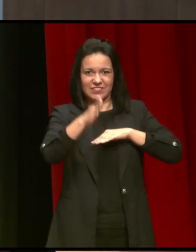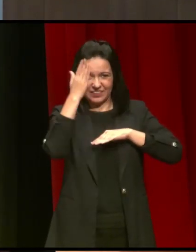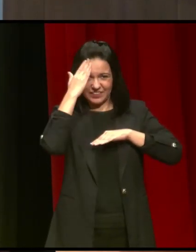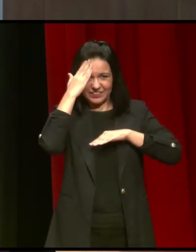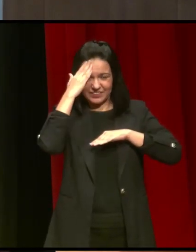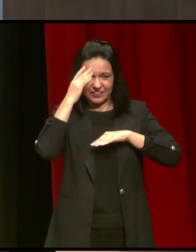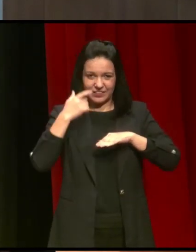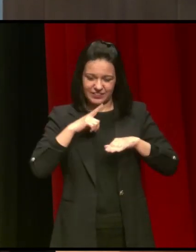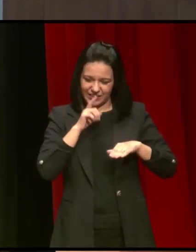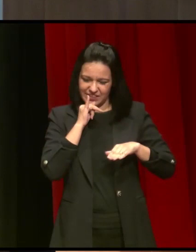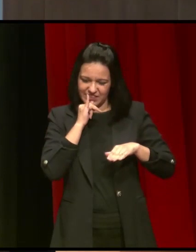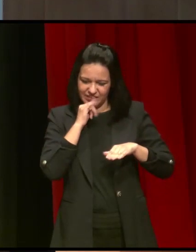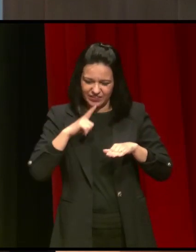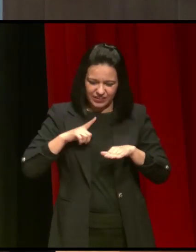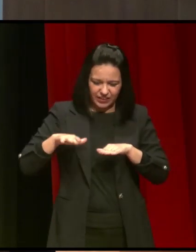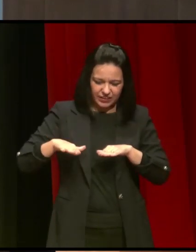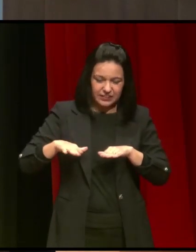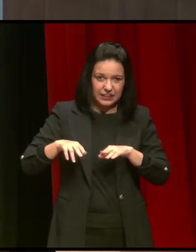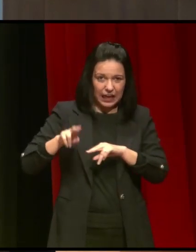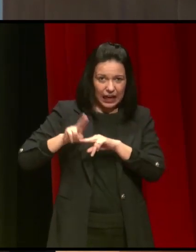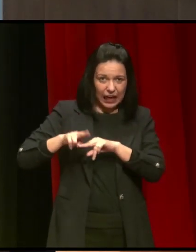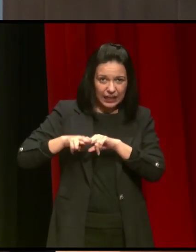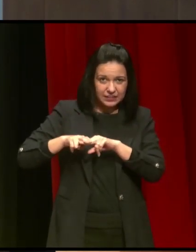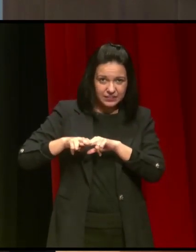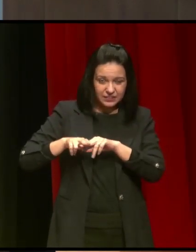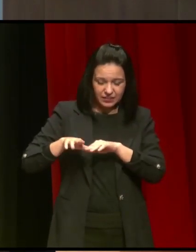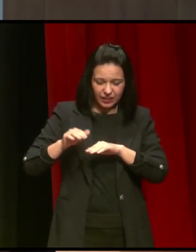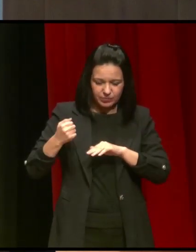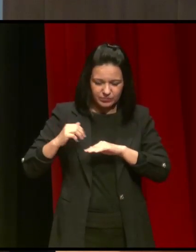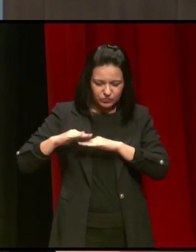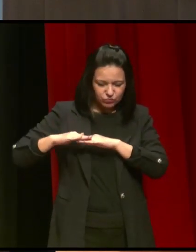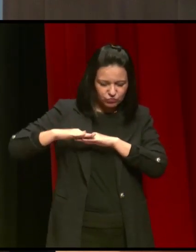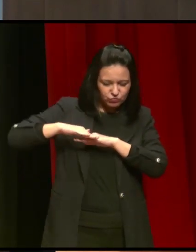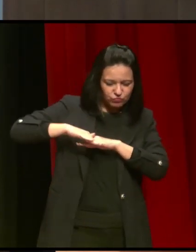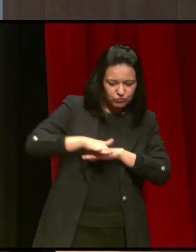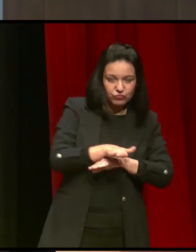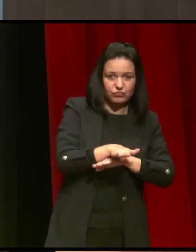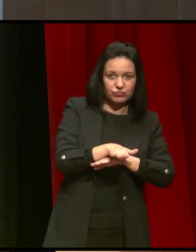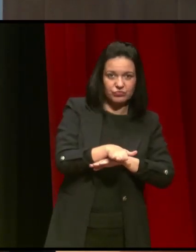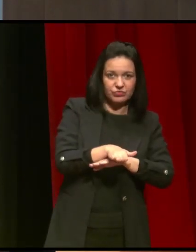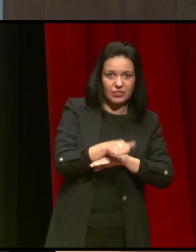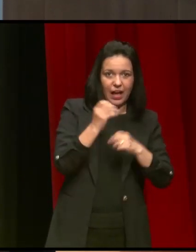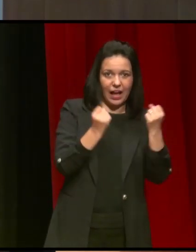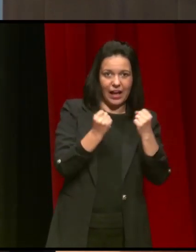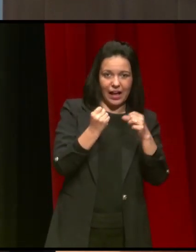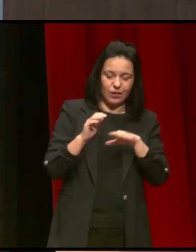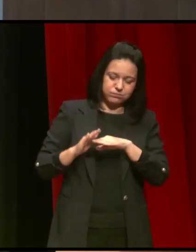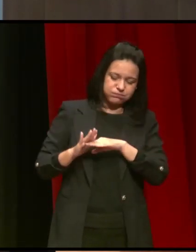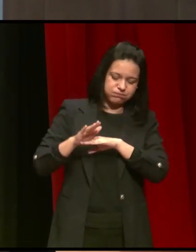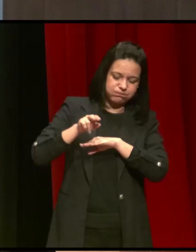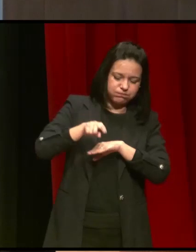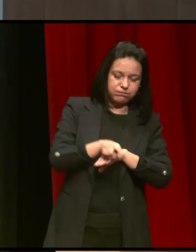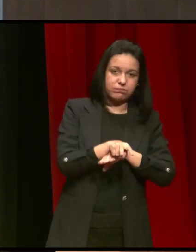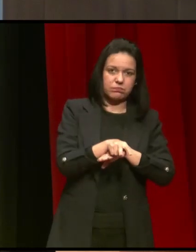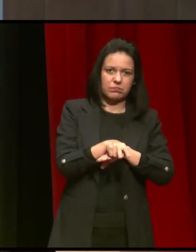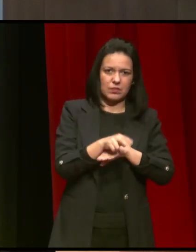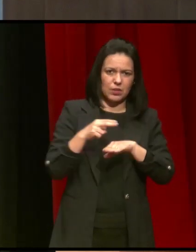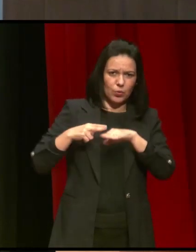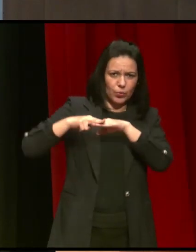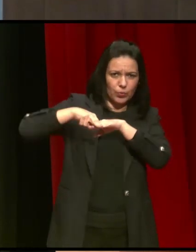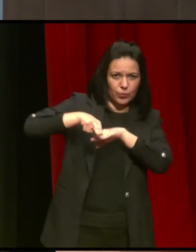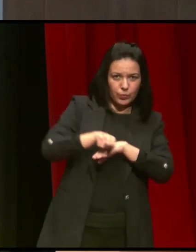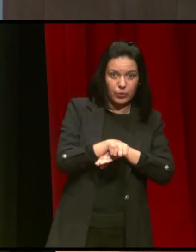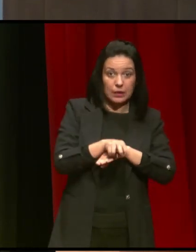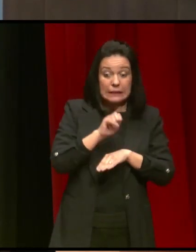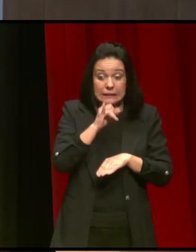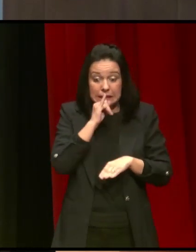da cadeira para o banco do carro. Ele fez de madeira, uma madeira forte, porque ele era um homem pesado. Eu falei, seu Bruno, se eu cair no